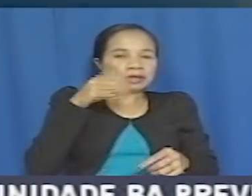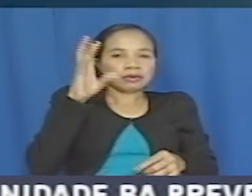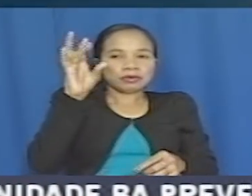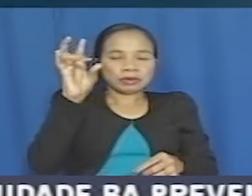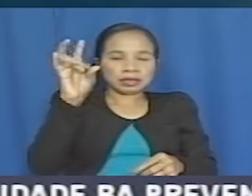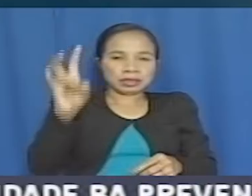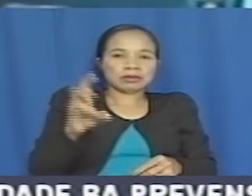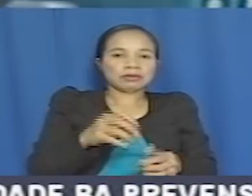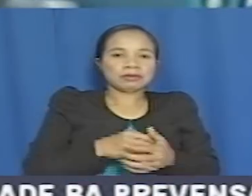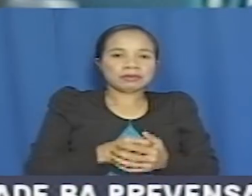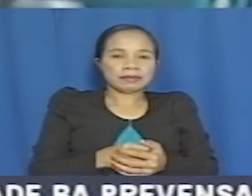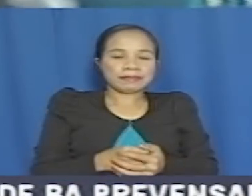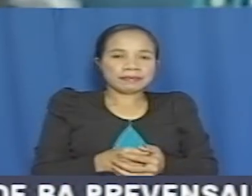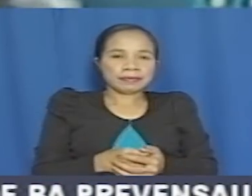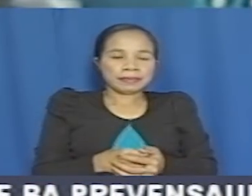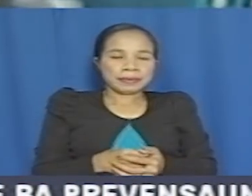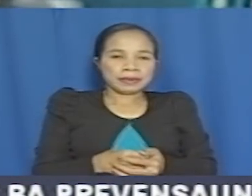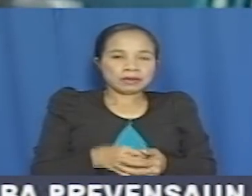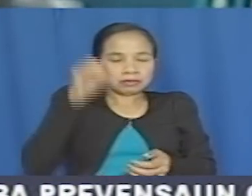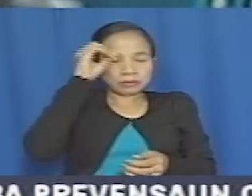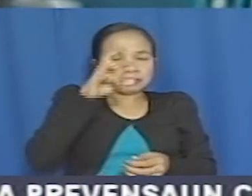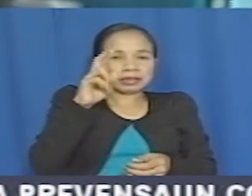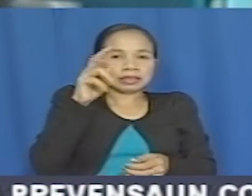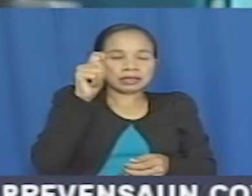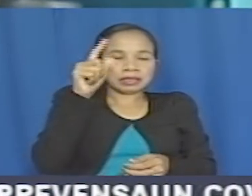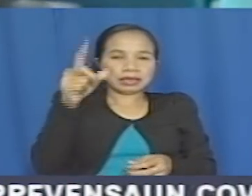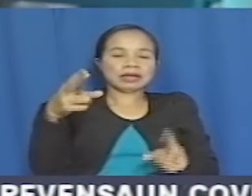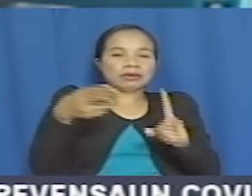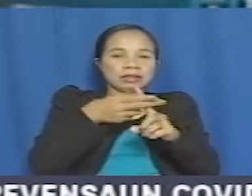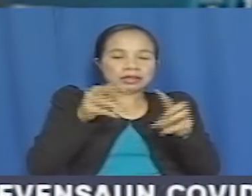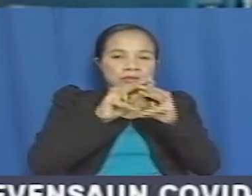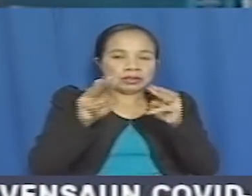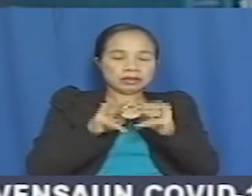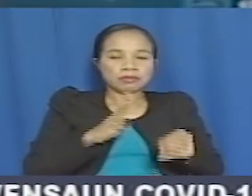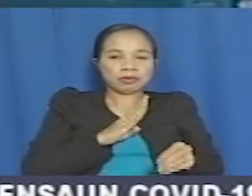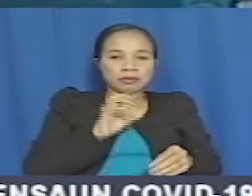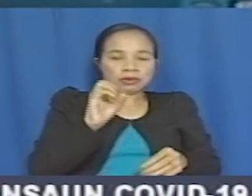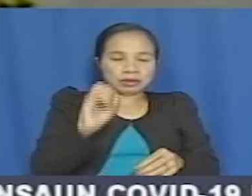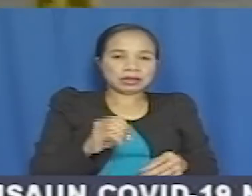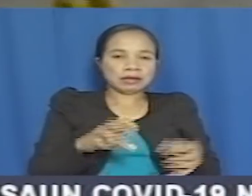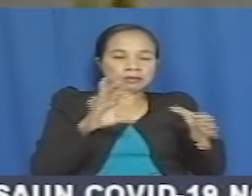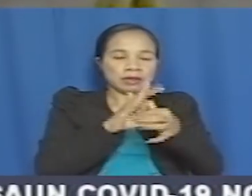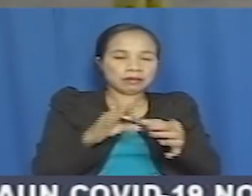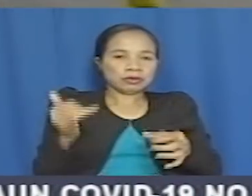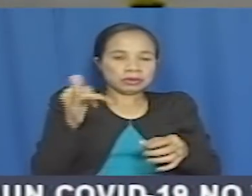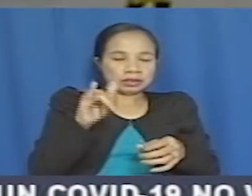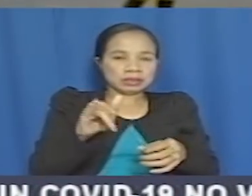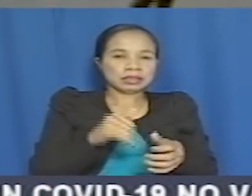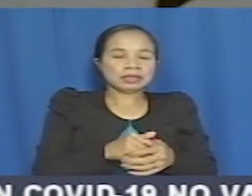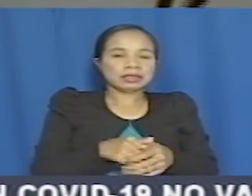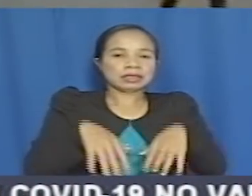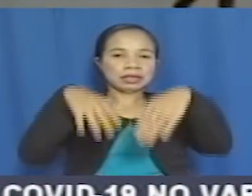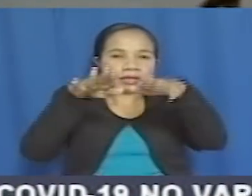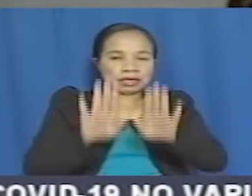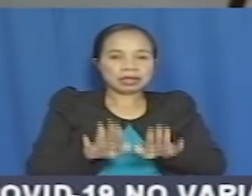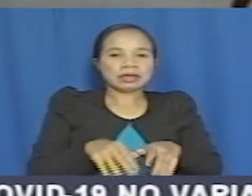hito. Observação RTL e a quarentena ginásio municipal Babonaro, membro sira na rede biti